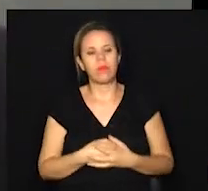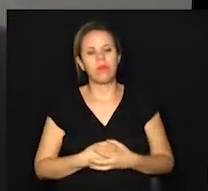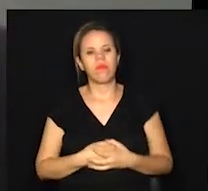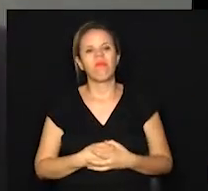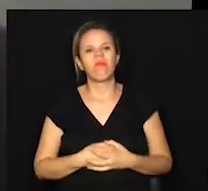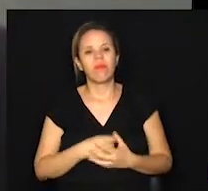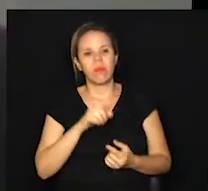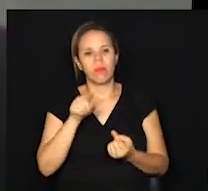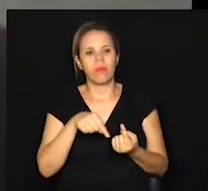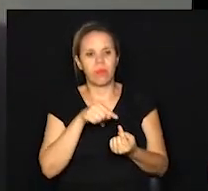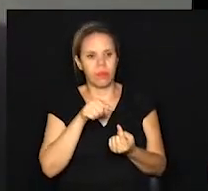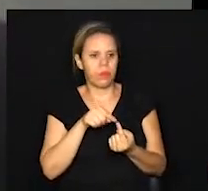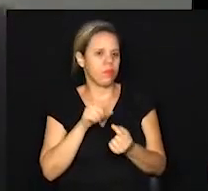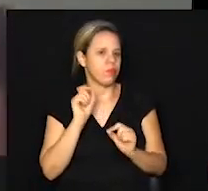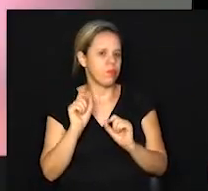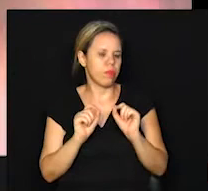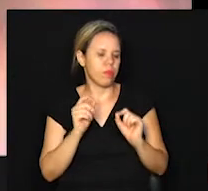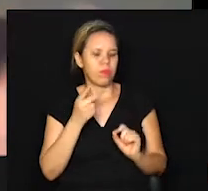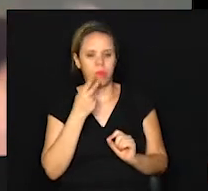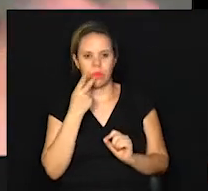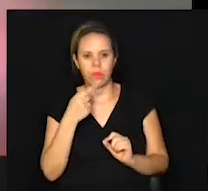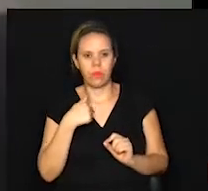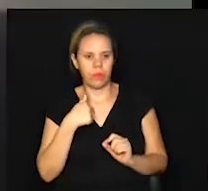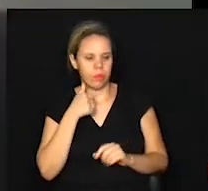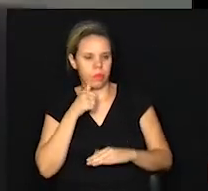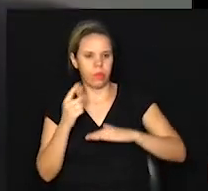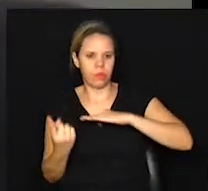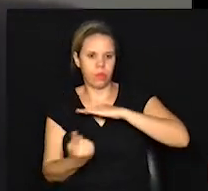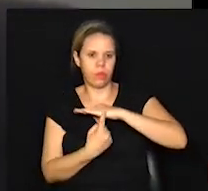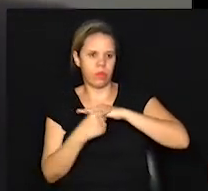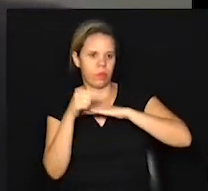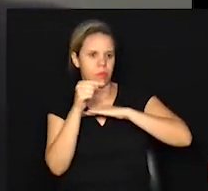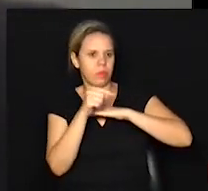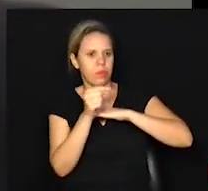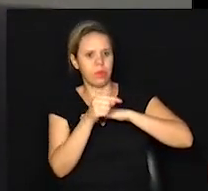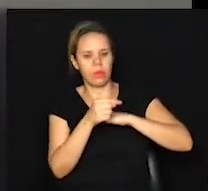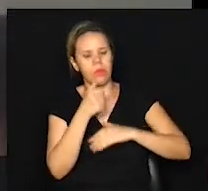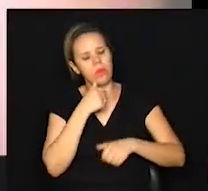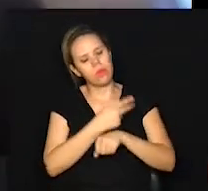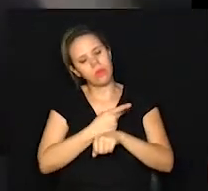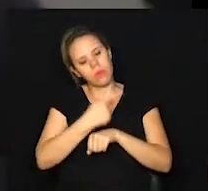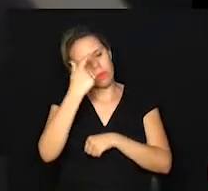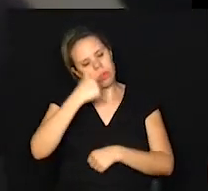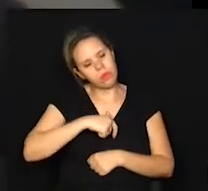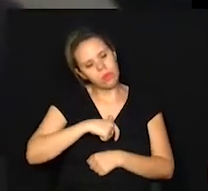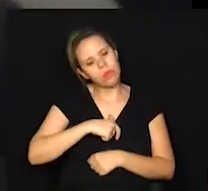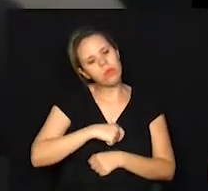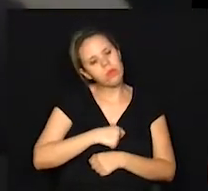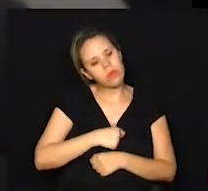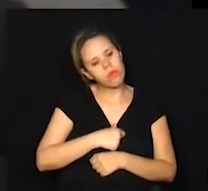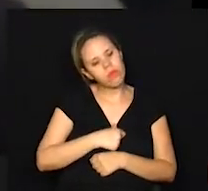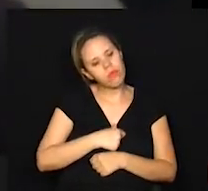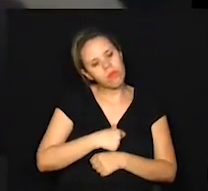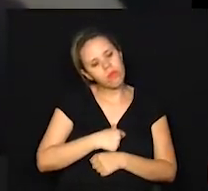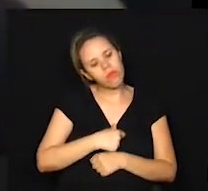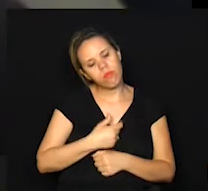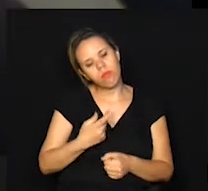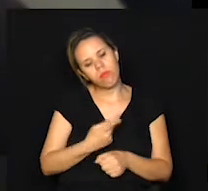direto e objetivo, a minha cliente, ela me procurou porque